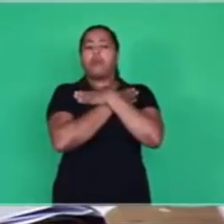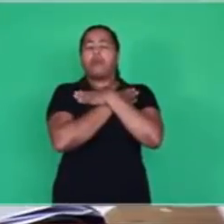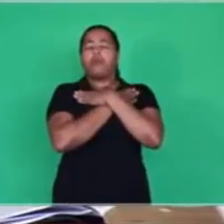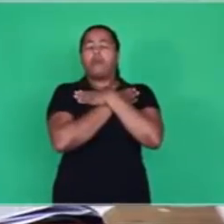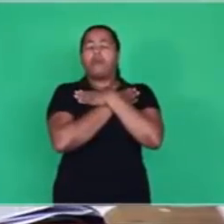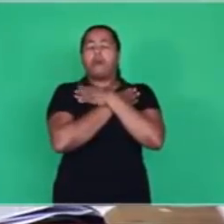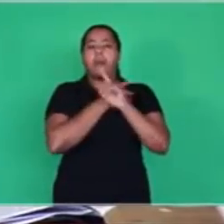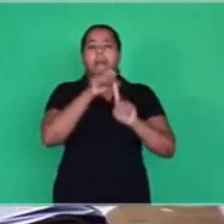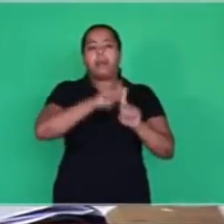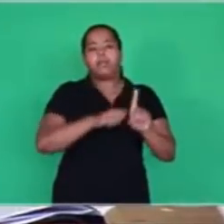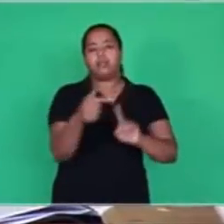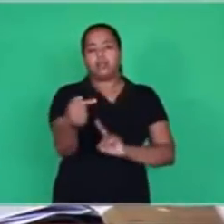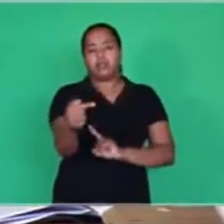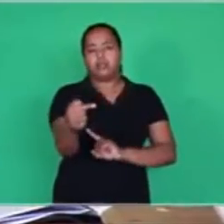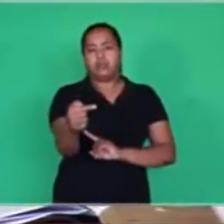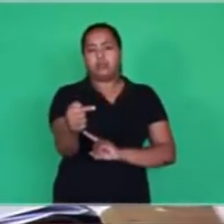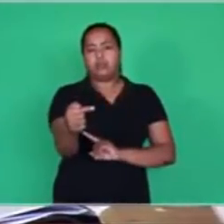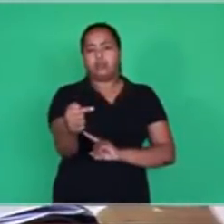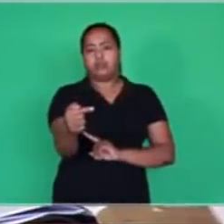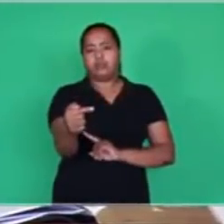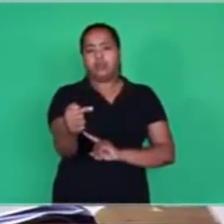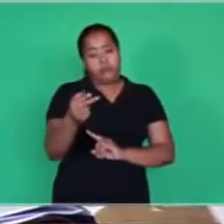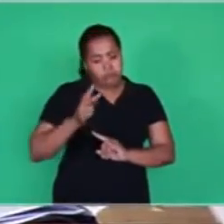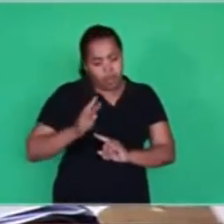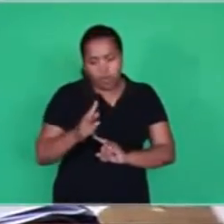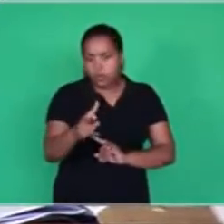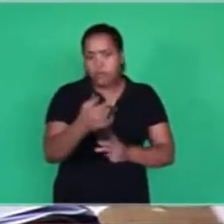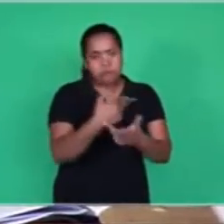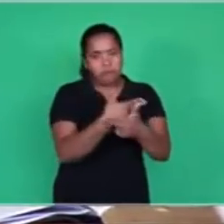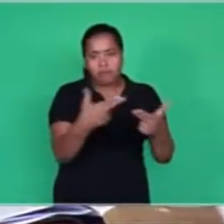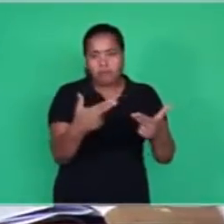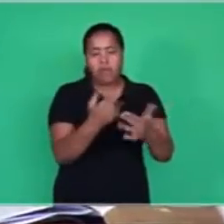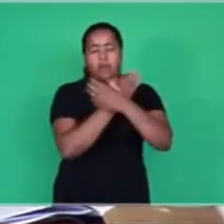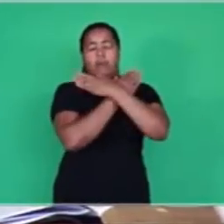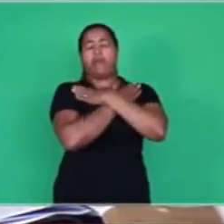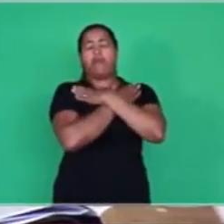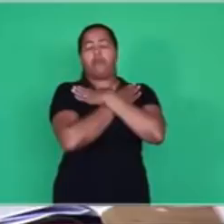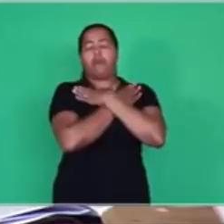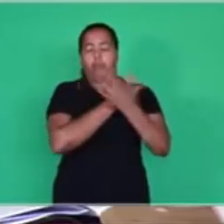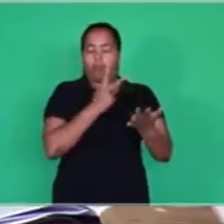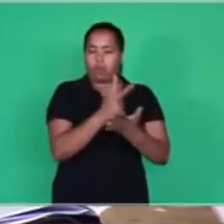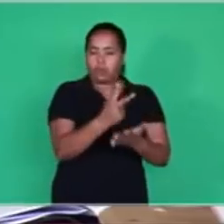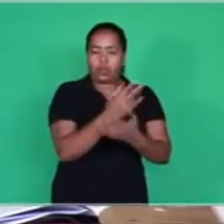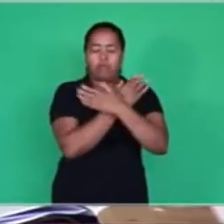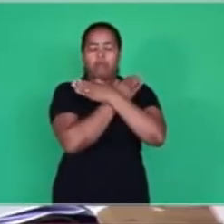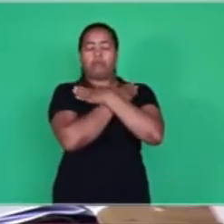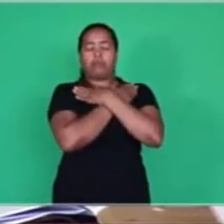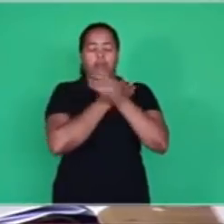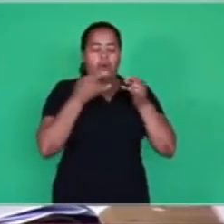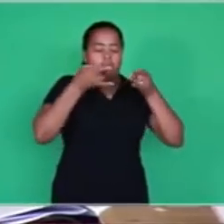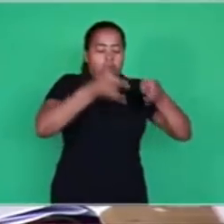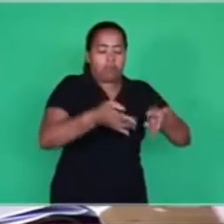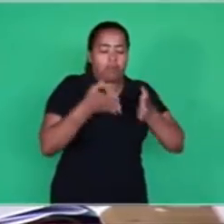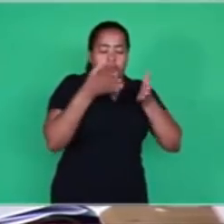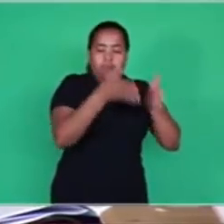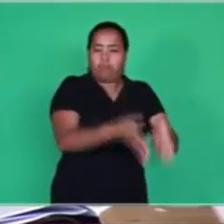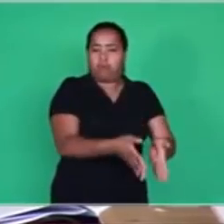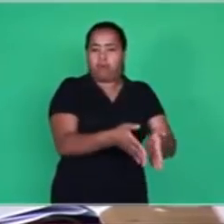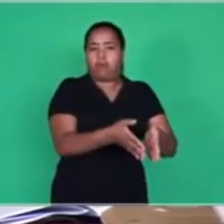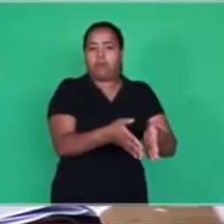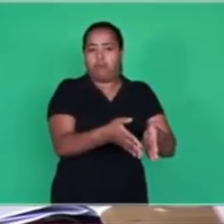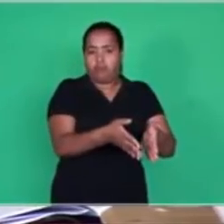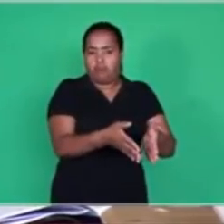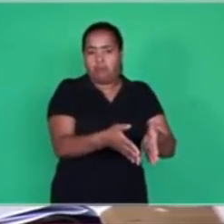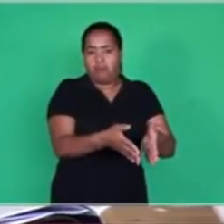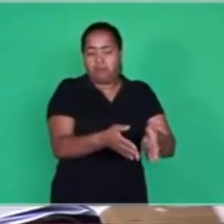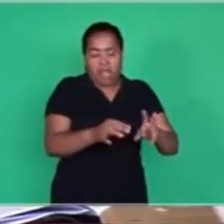corpos. Vai, por certo, vai ter uma condição muito boa de adubo depois, né, para plantar.